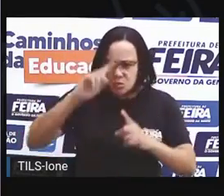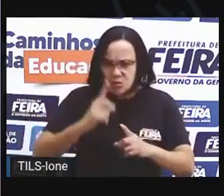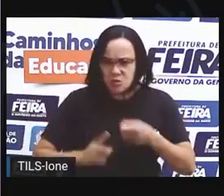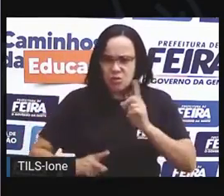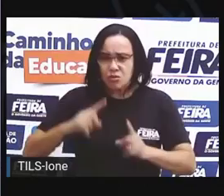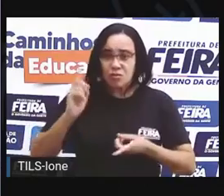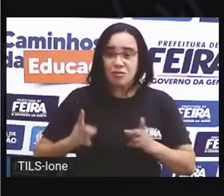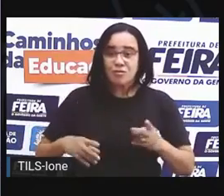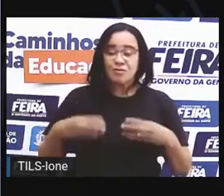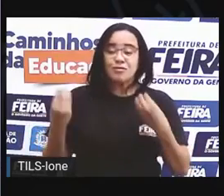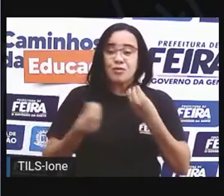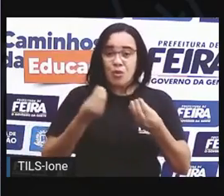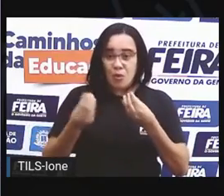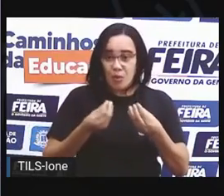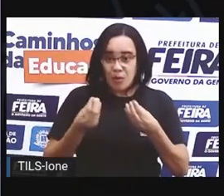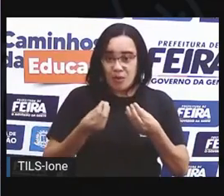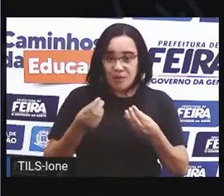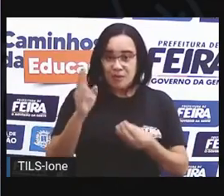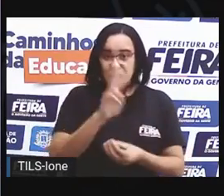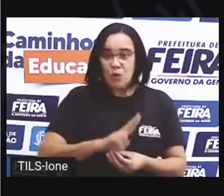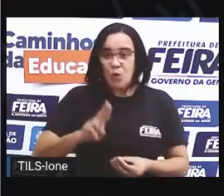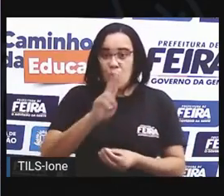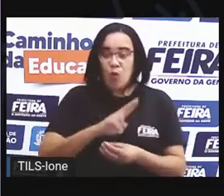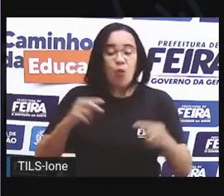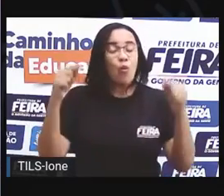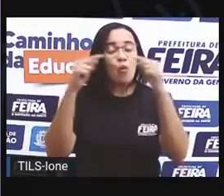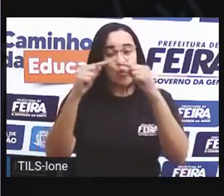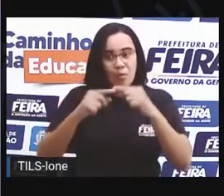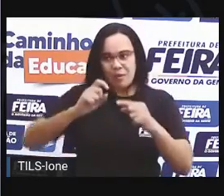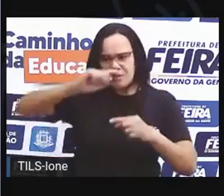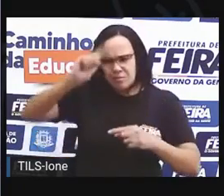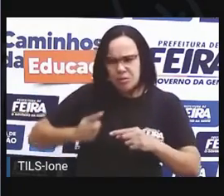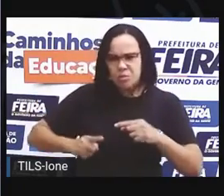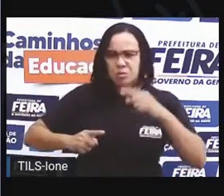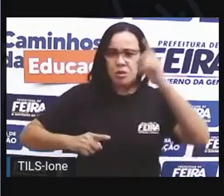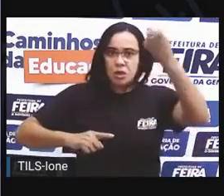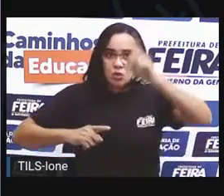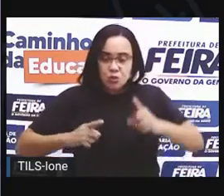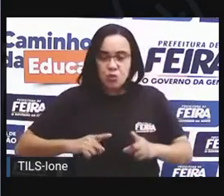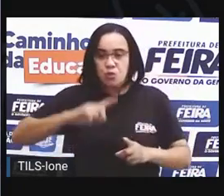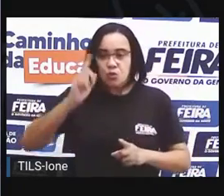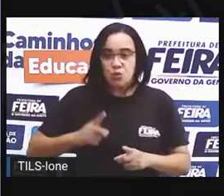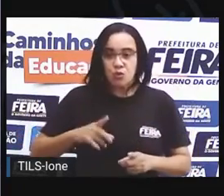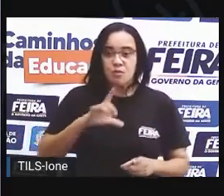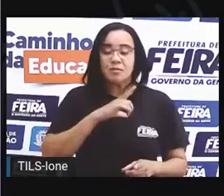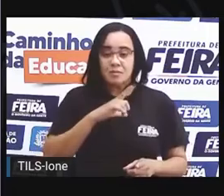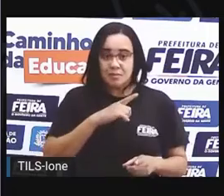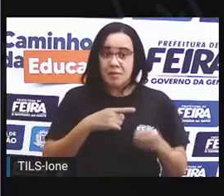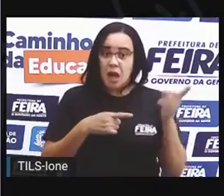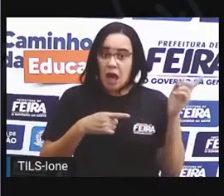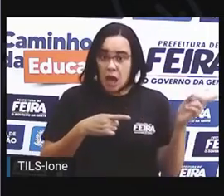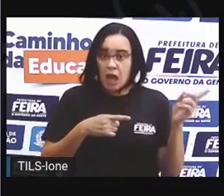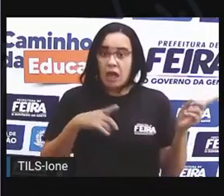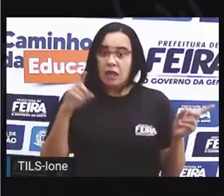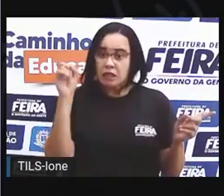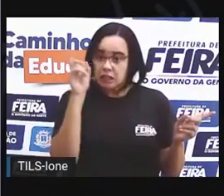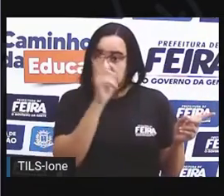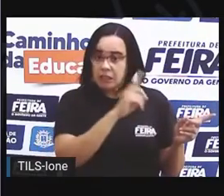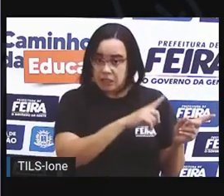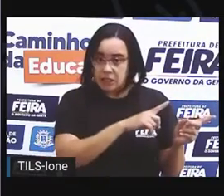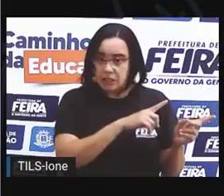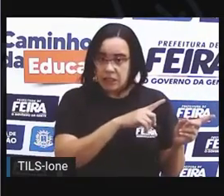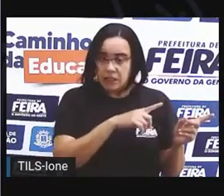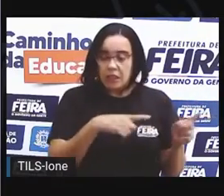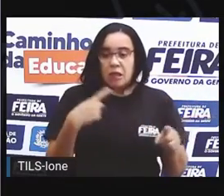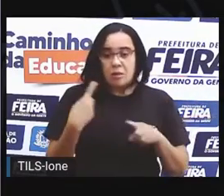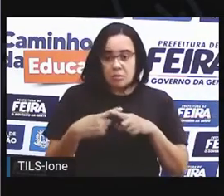Ai, esse instrumento é o instrumento que imita o som do trovão. Esse aqui, eu acho que ele é mais difícil, sabe, Procy? De